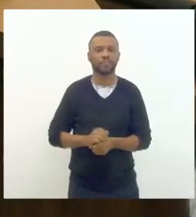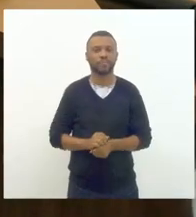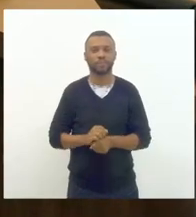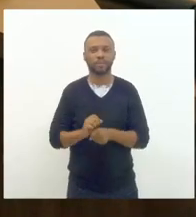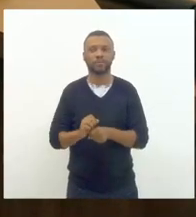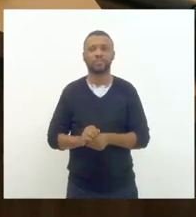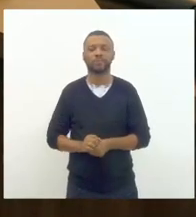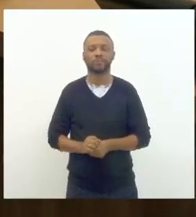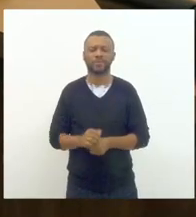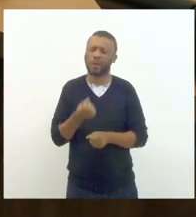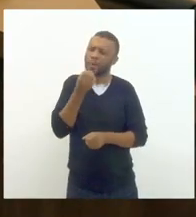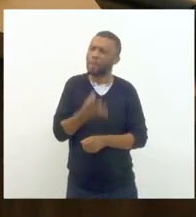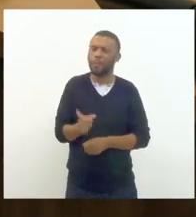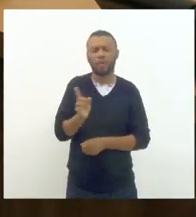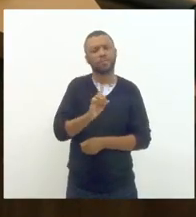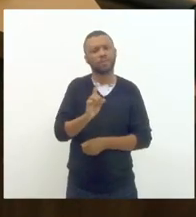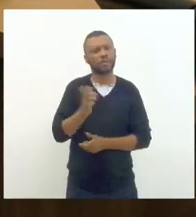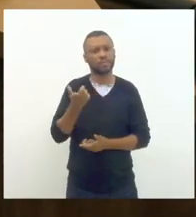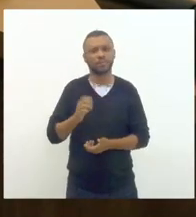Melhor não.